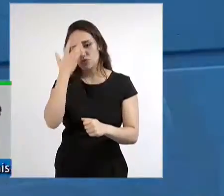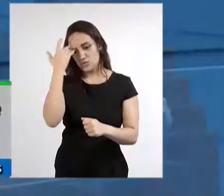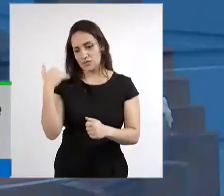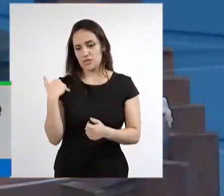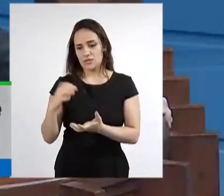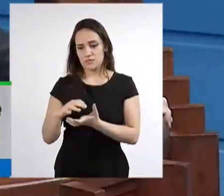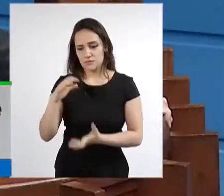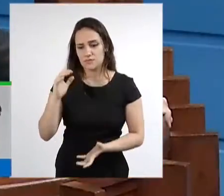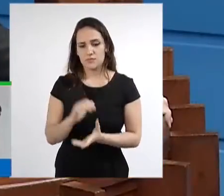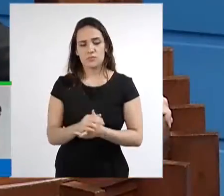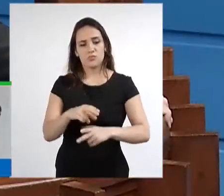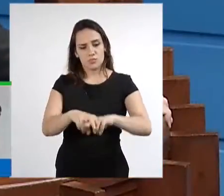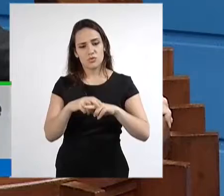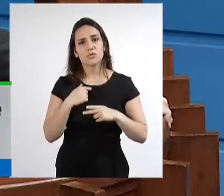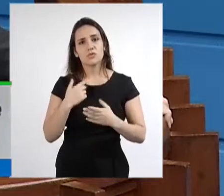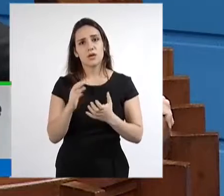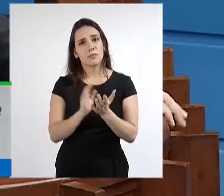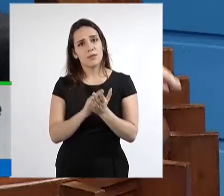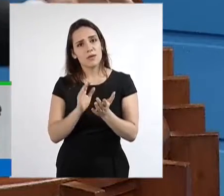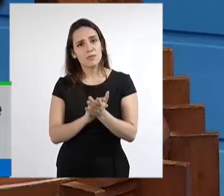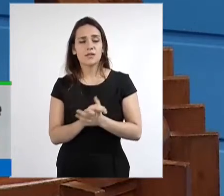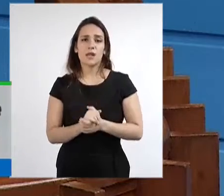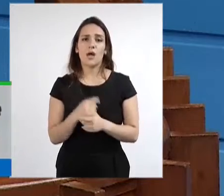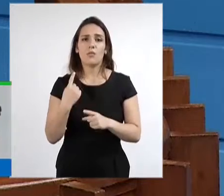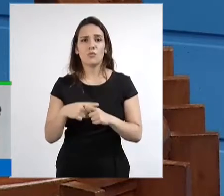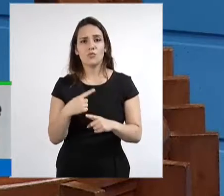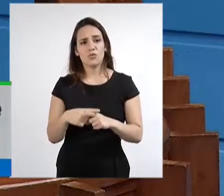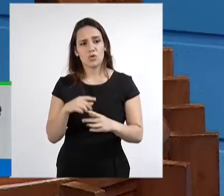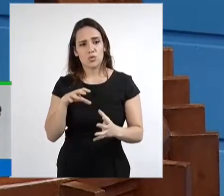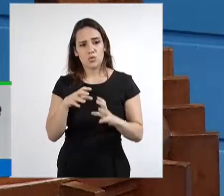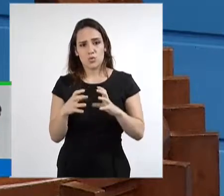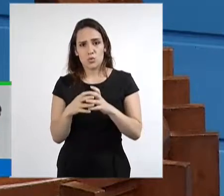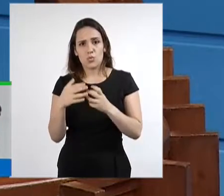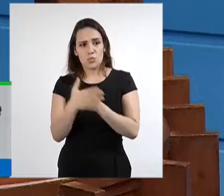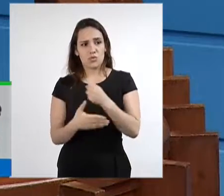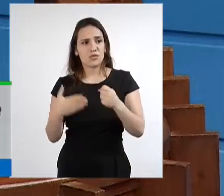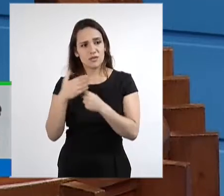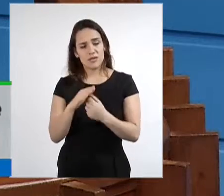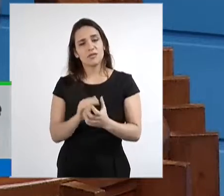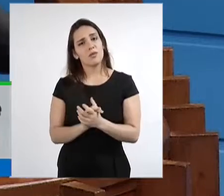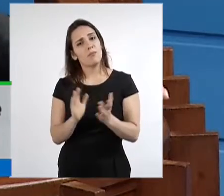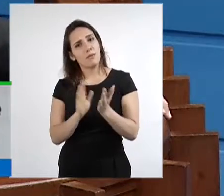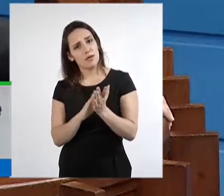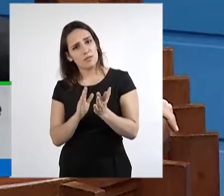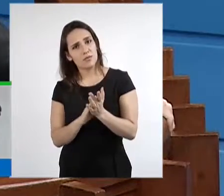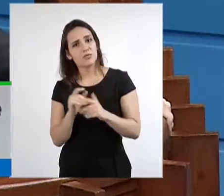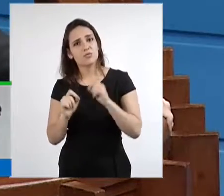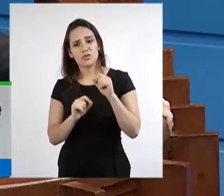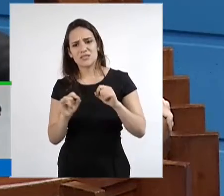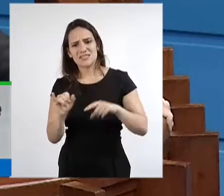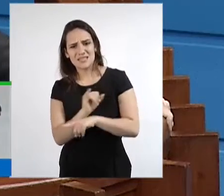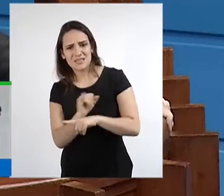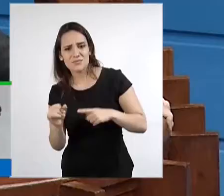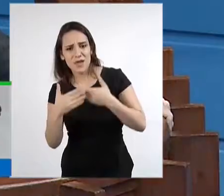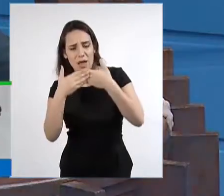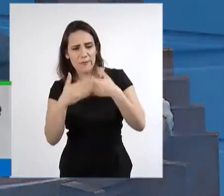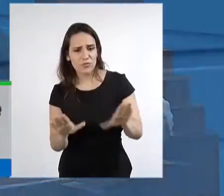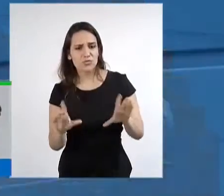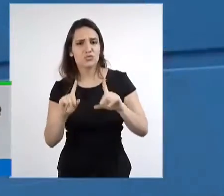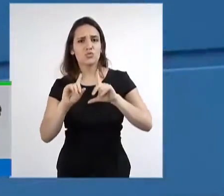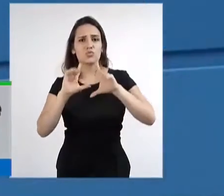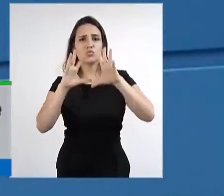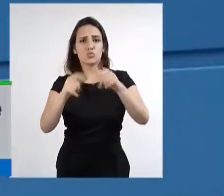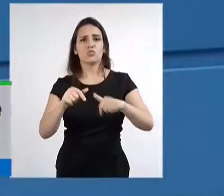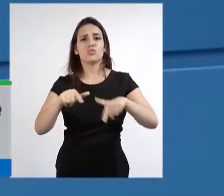essa frente parlamentar, não apenas pela iniciativa da criação da frente, mas pelas medidas que Vossa Excelência